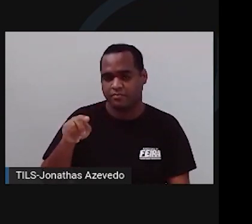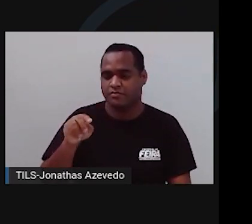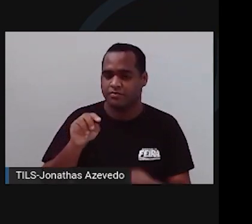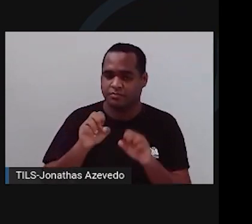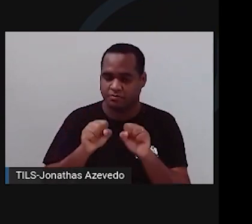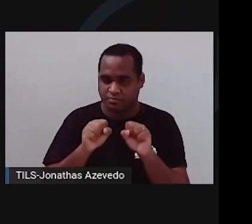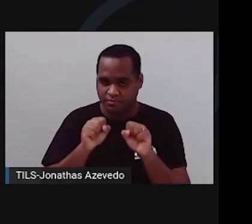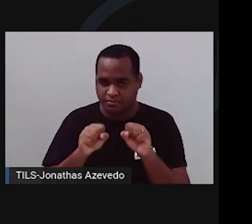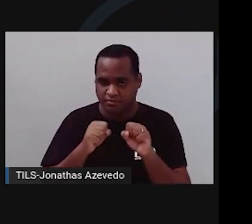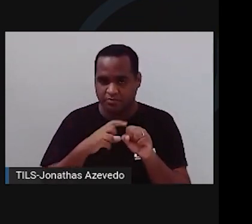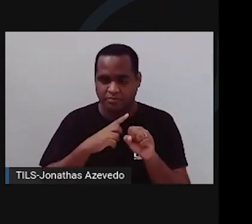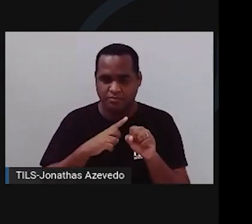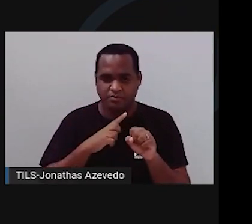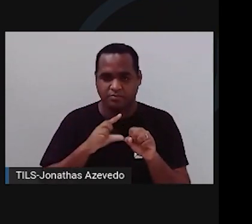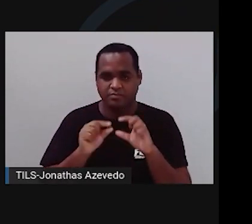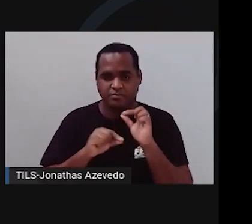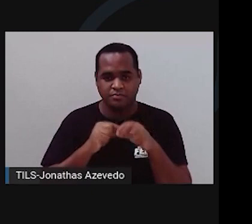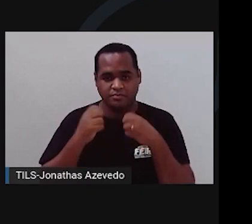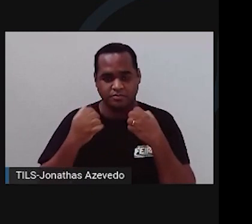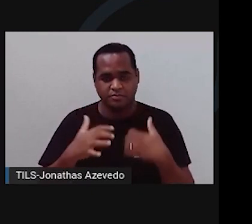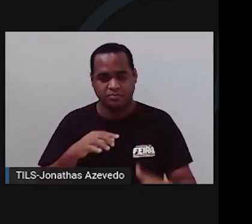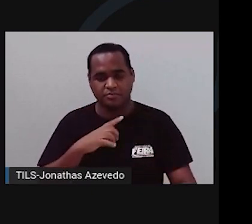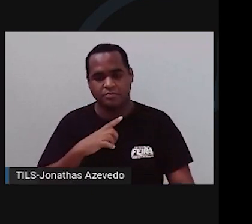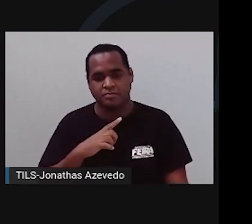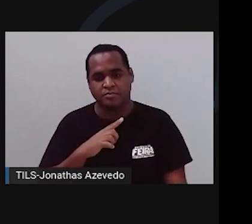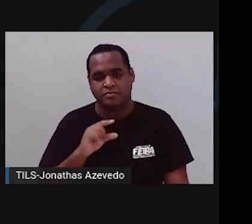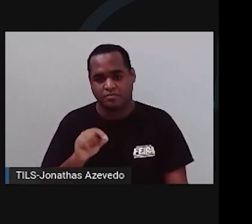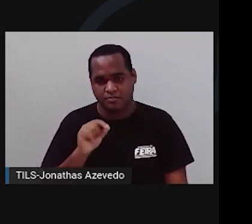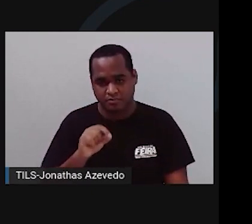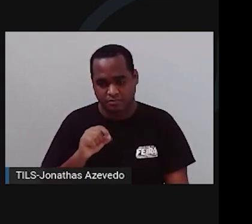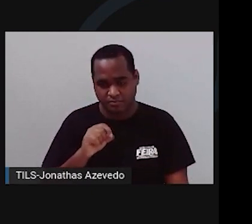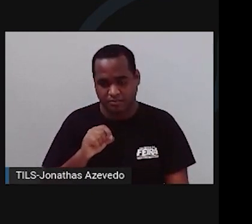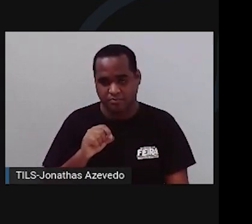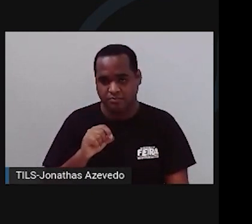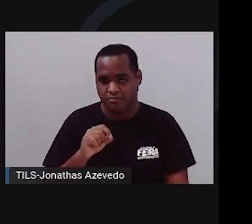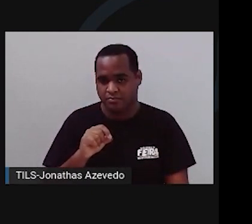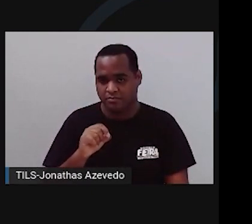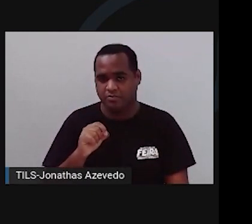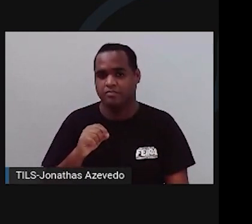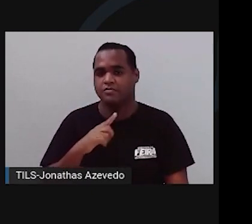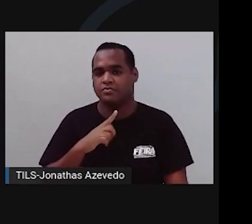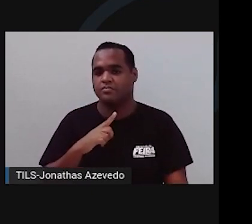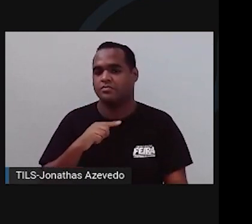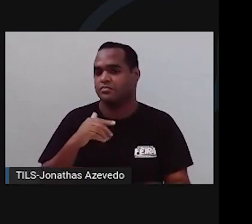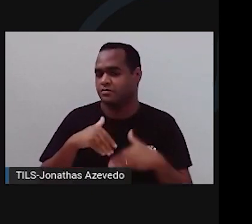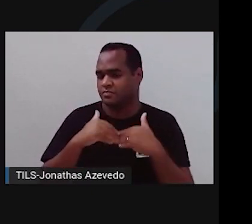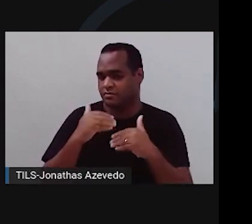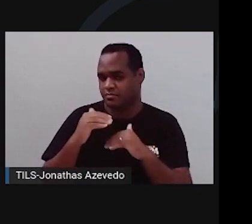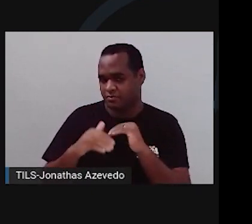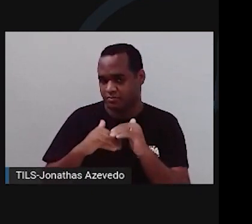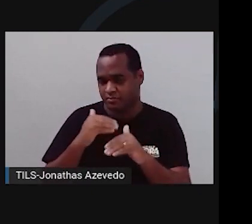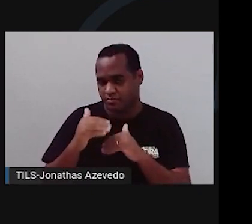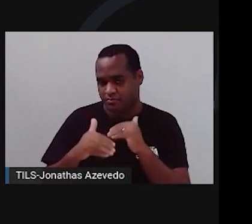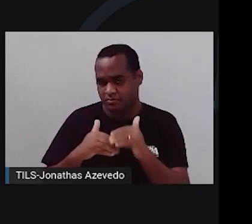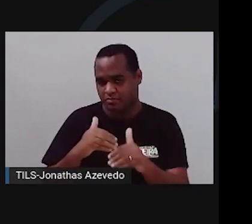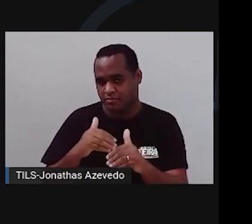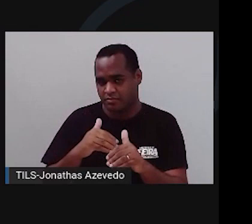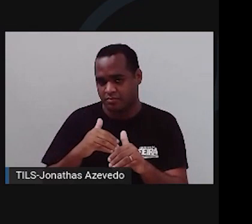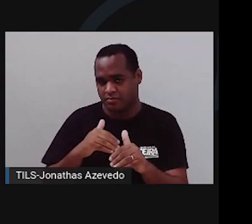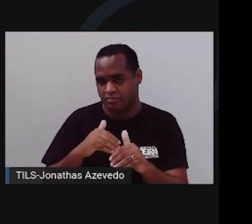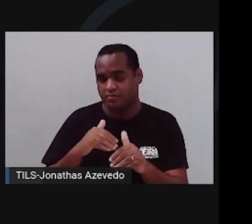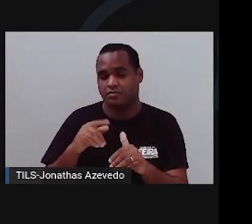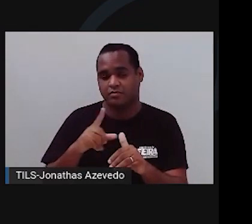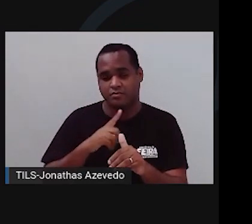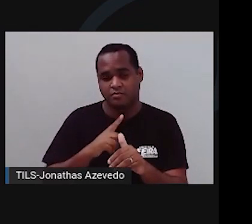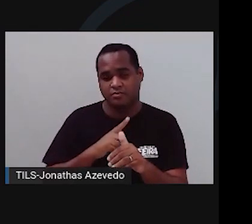o útero ou criopreservado em qualquer fase do seu desenvolvimento. A transferência para o útero